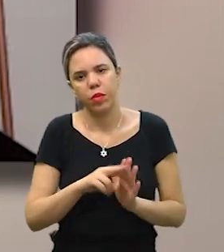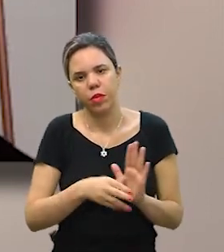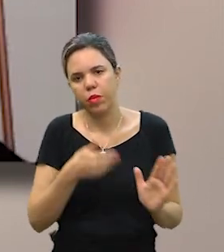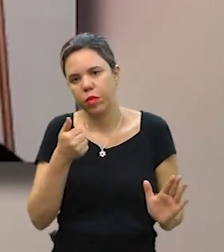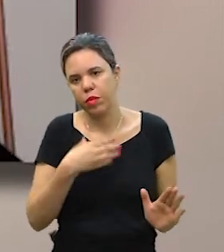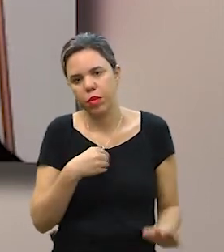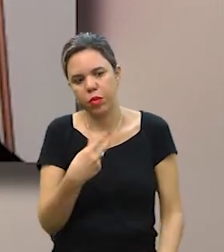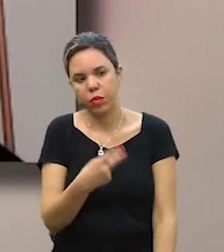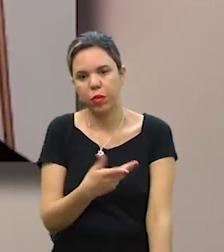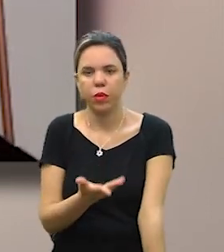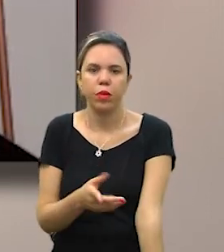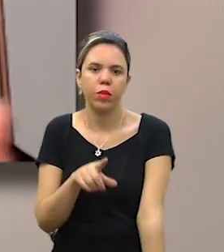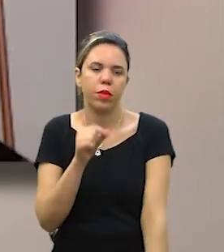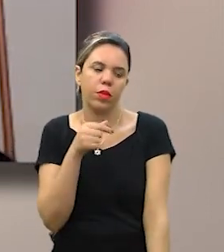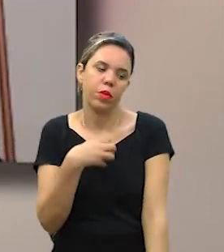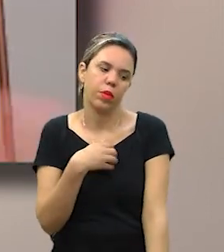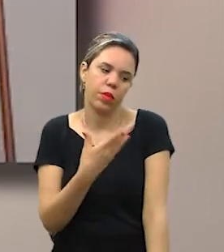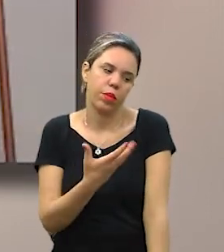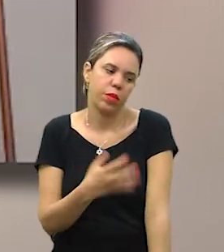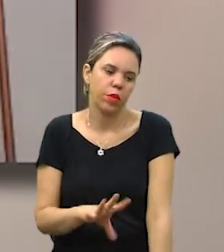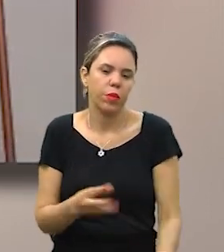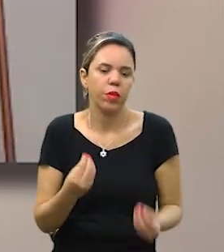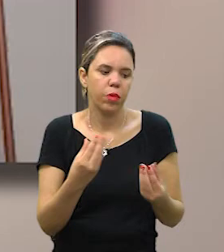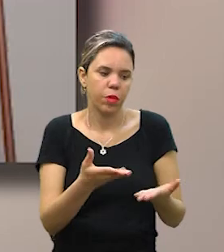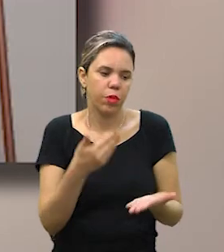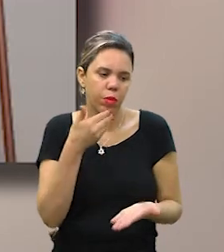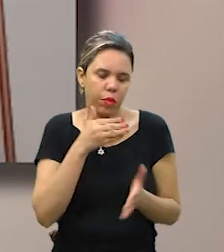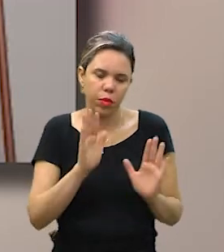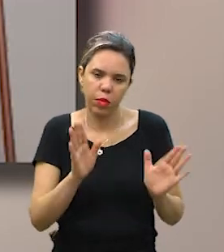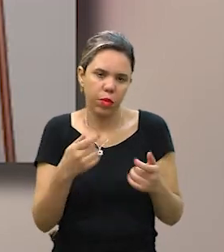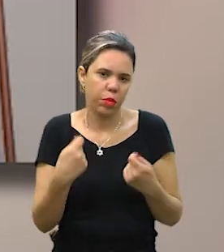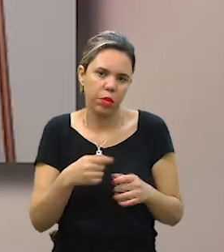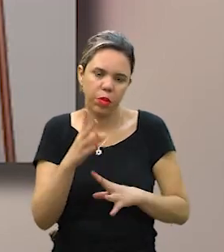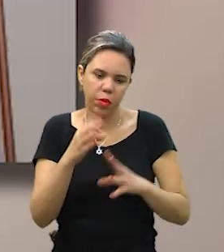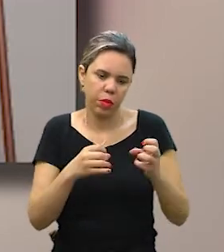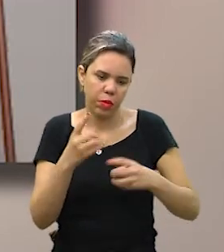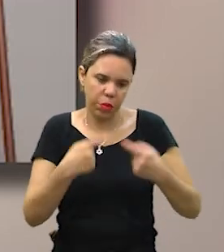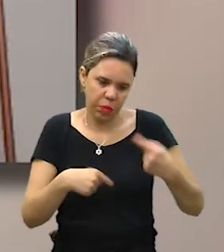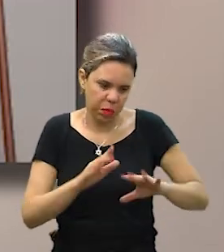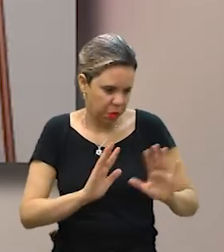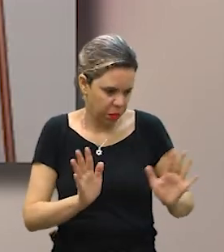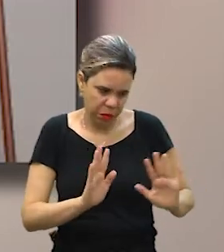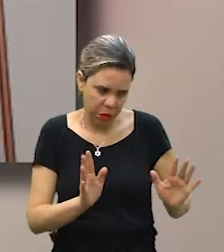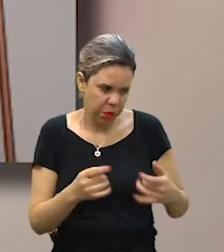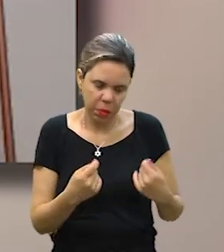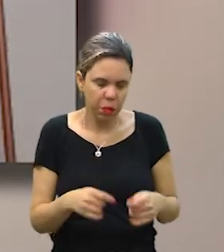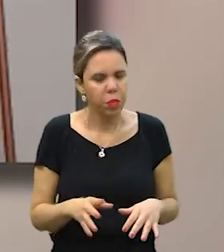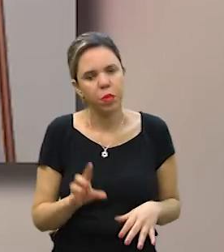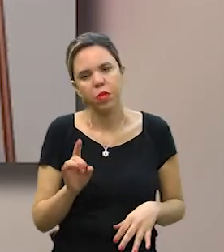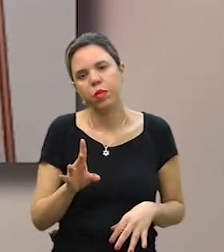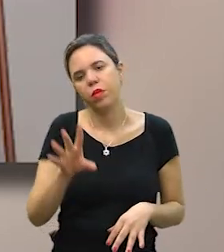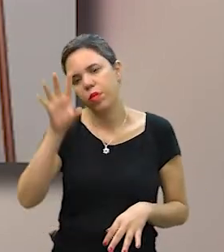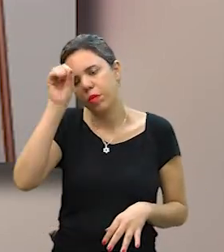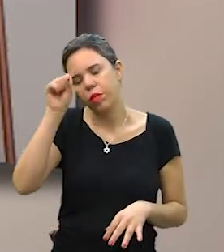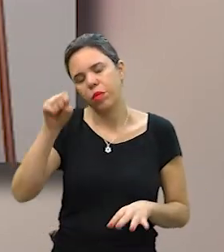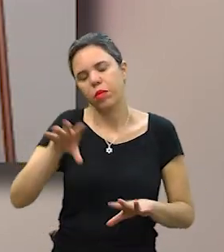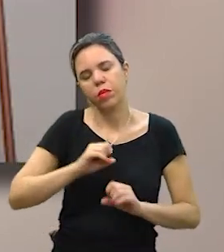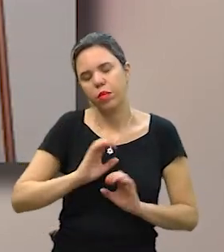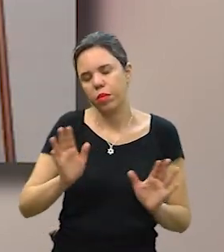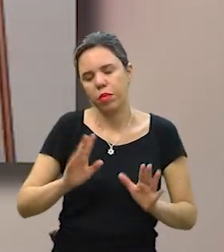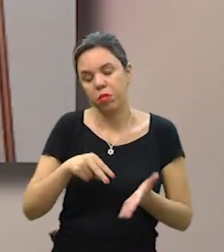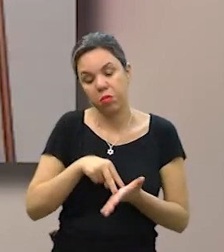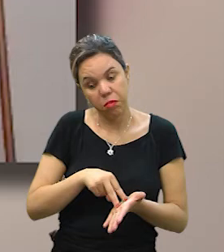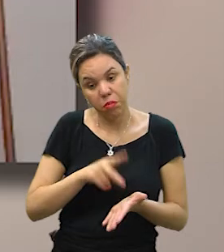é o melhor para o meu filho, escolhemos assim, eu não quero que dê. Não precisa discutir, brigar, só não